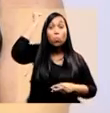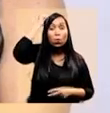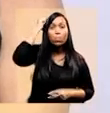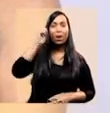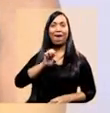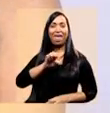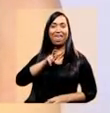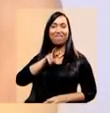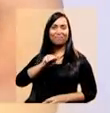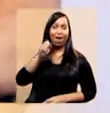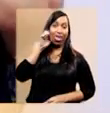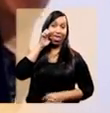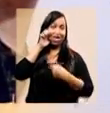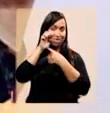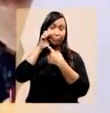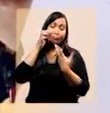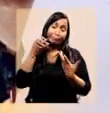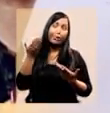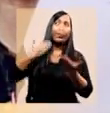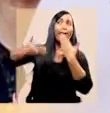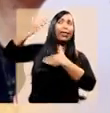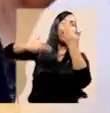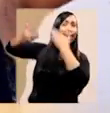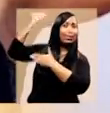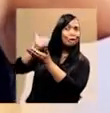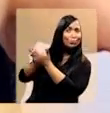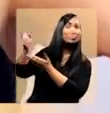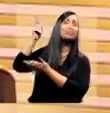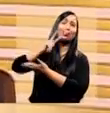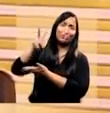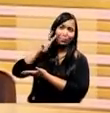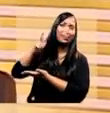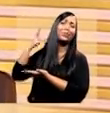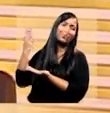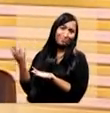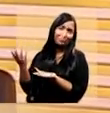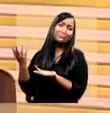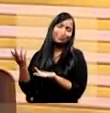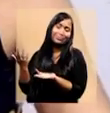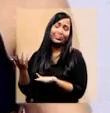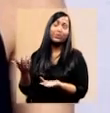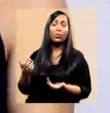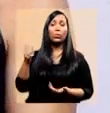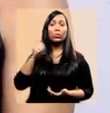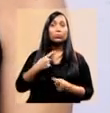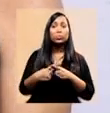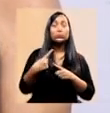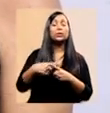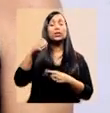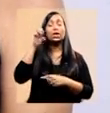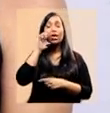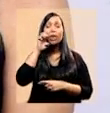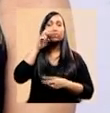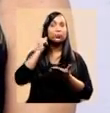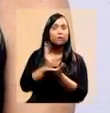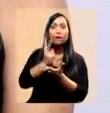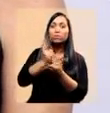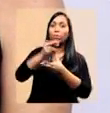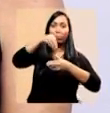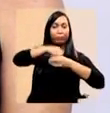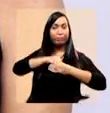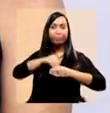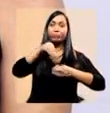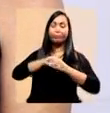culpa Eva. Aquela culpa que está lá no início da história. Ancestral. Isso, como ela é tão presente dentro